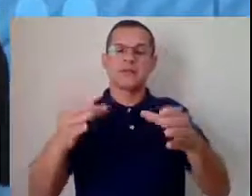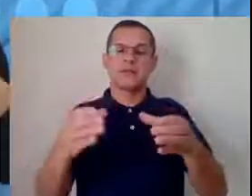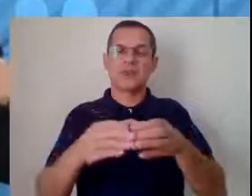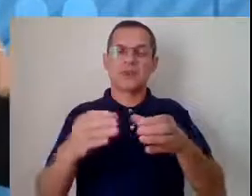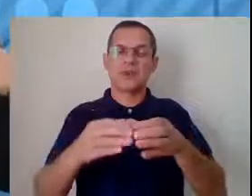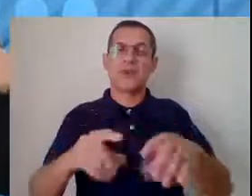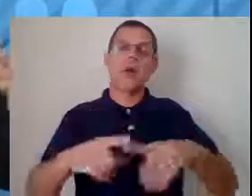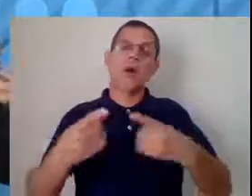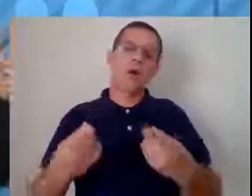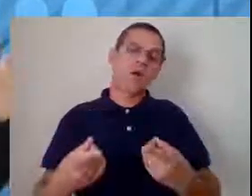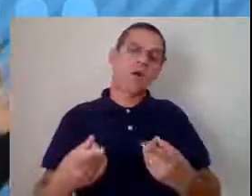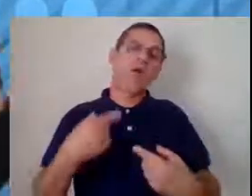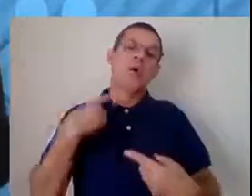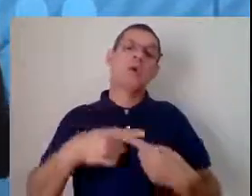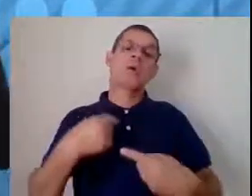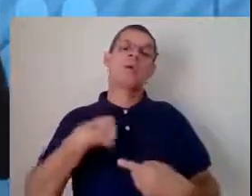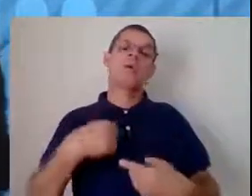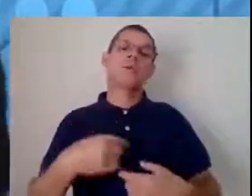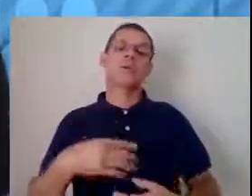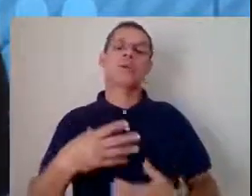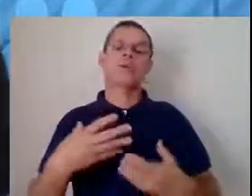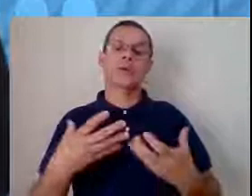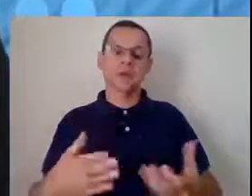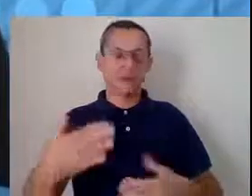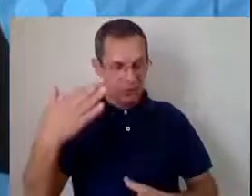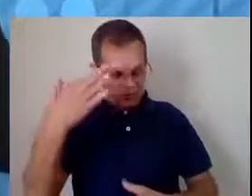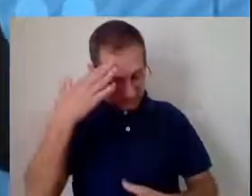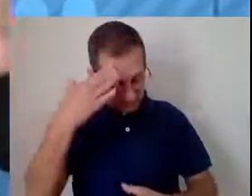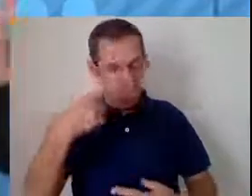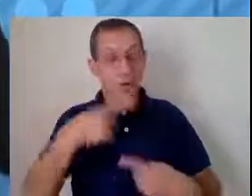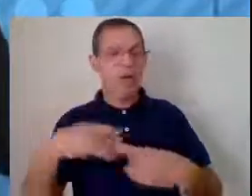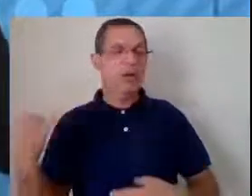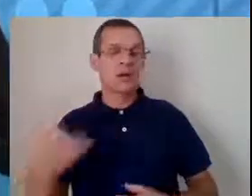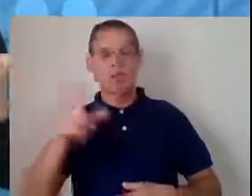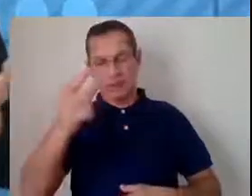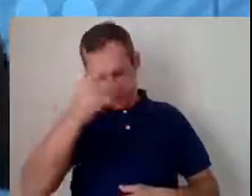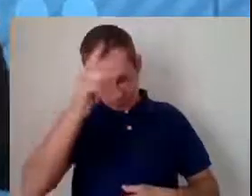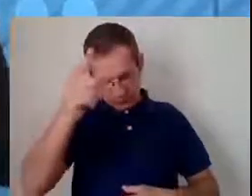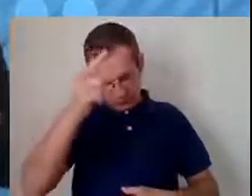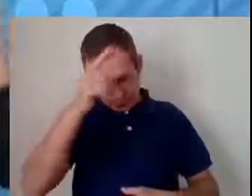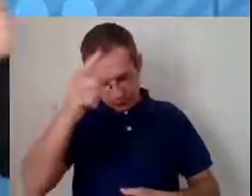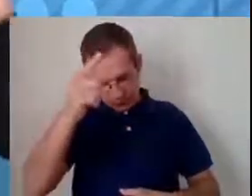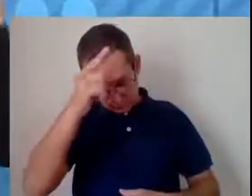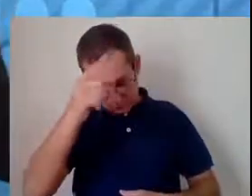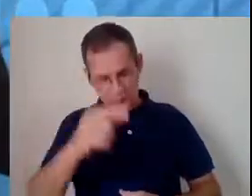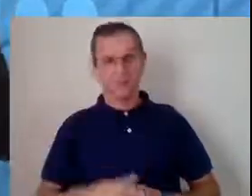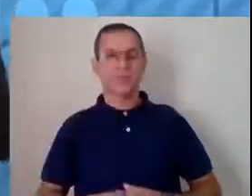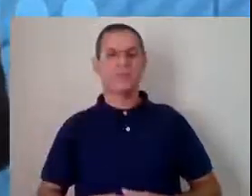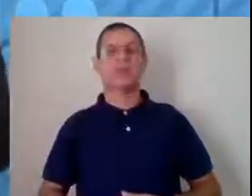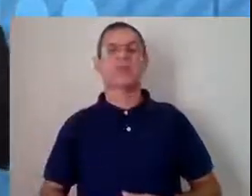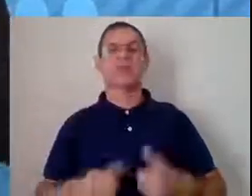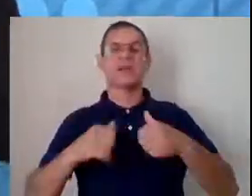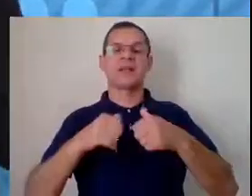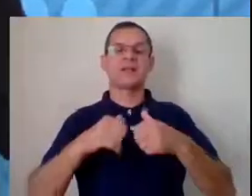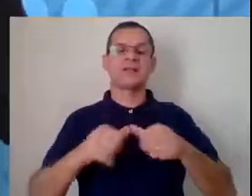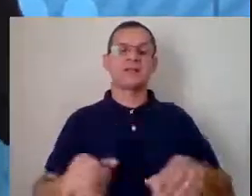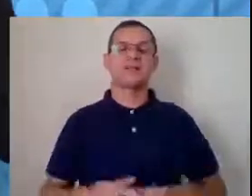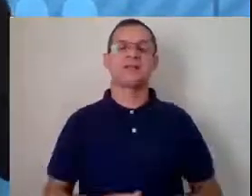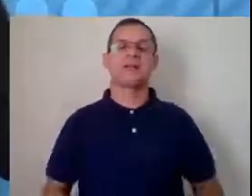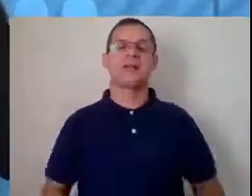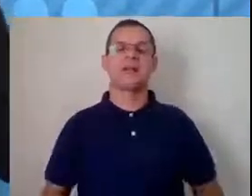tá? Ah, mas por que eu quero saber isso? Porque é importante na lógica, tá?